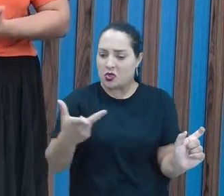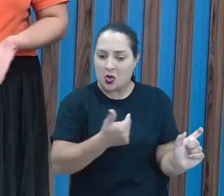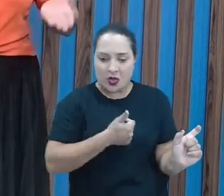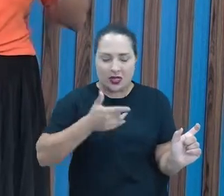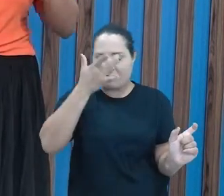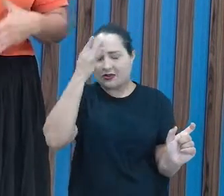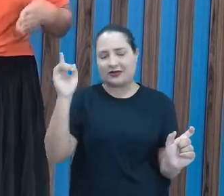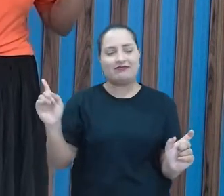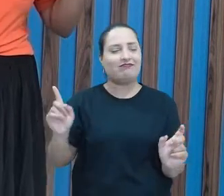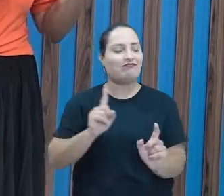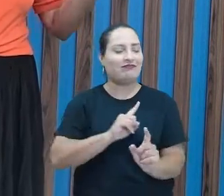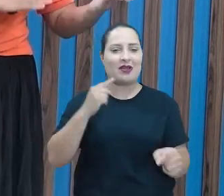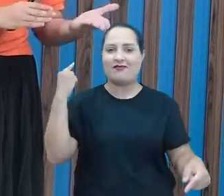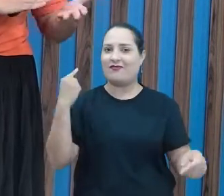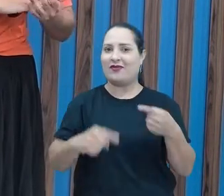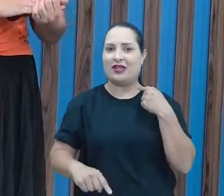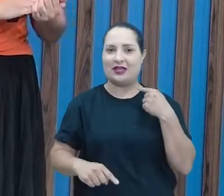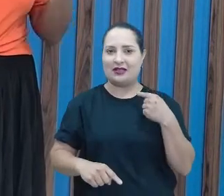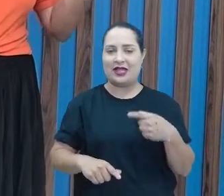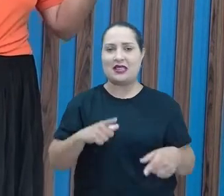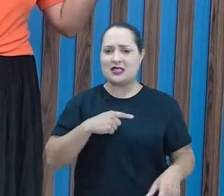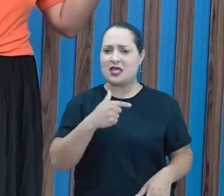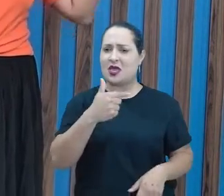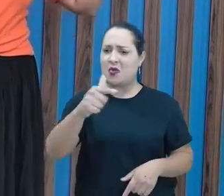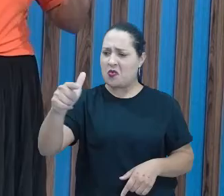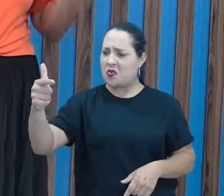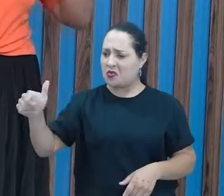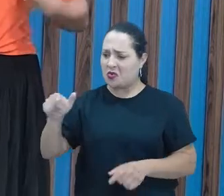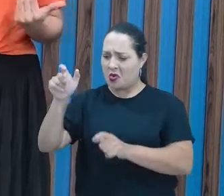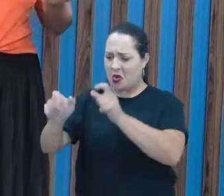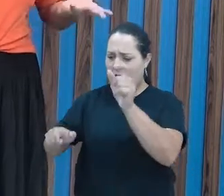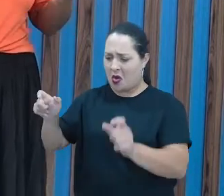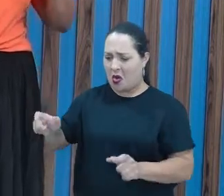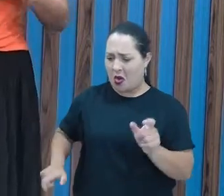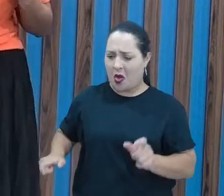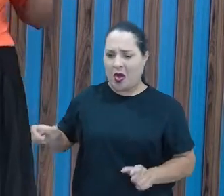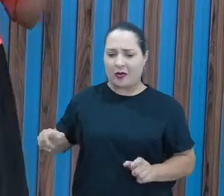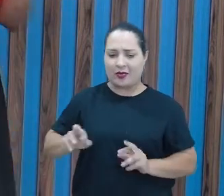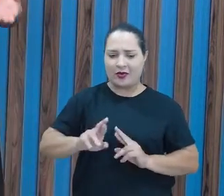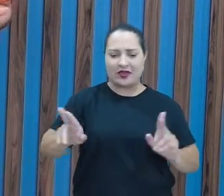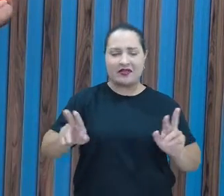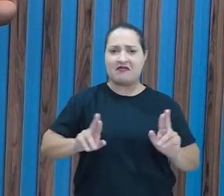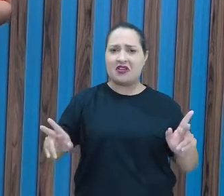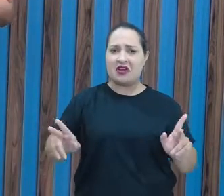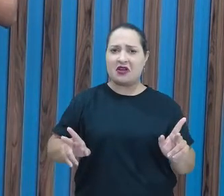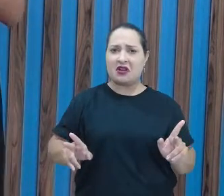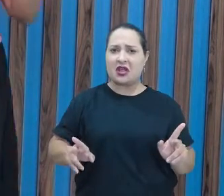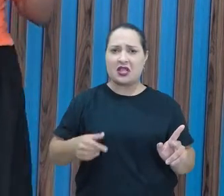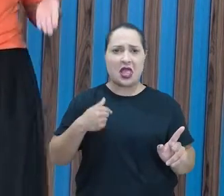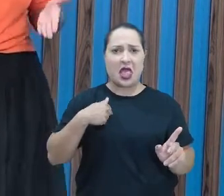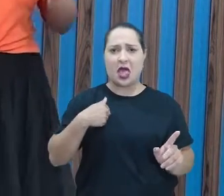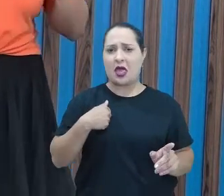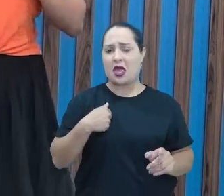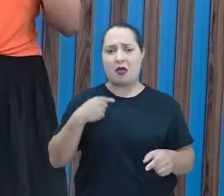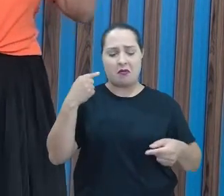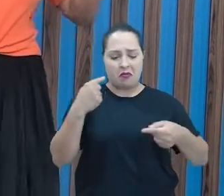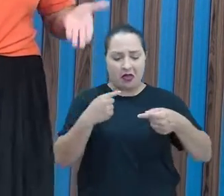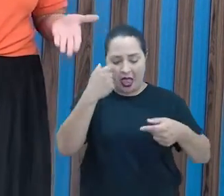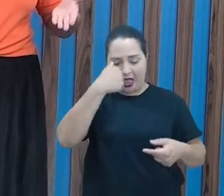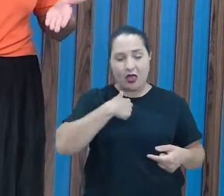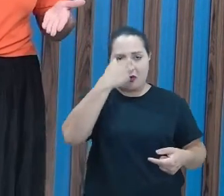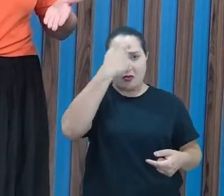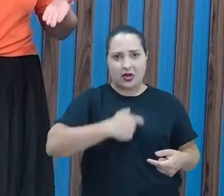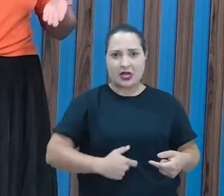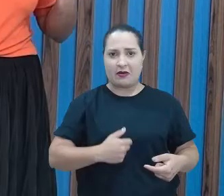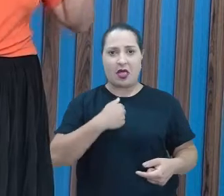corpos que não estão no padrão. Eu, por exemplo, encarno um corpo que não estou no padrão. Eu não sou branca, eu não sou